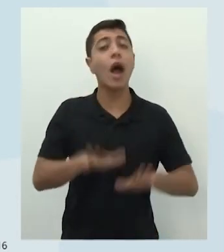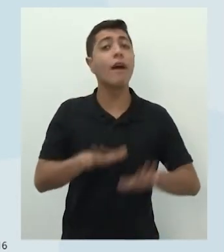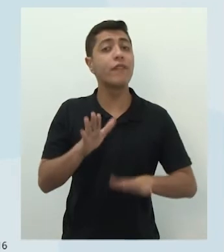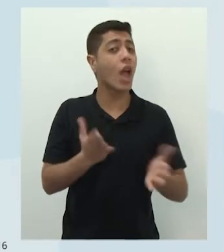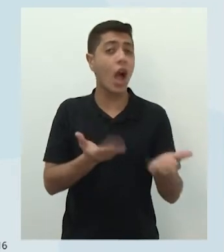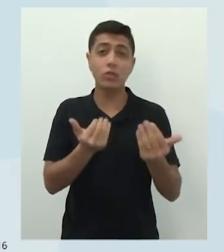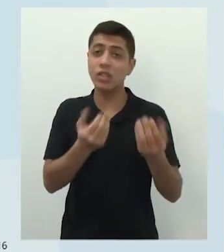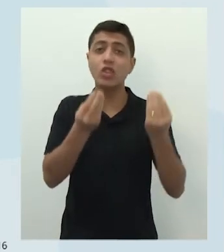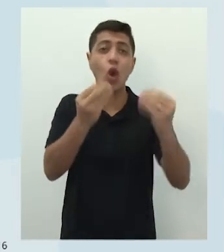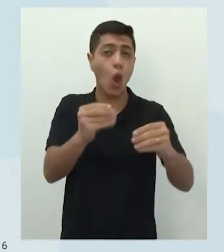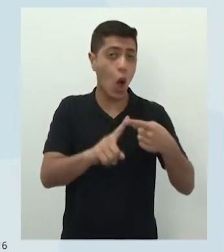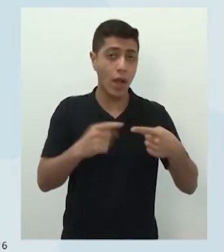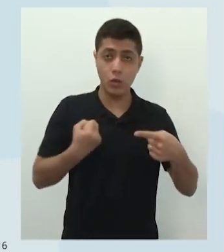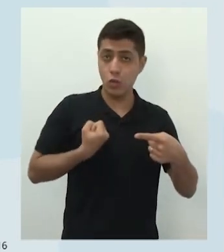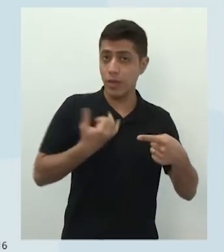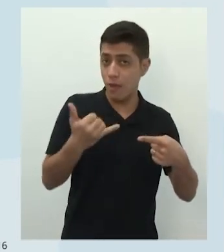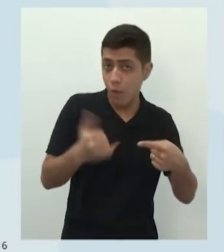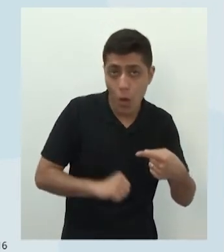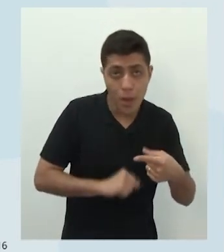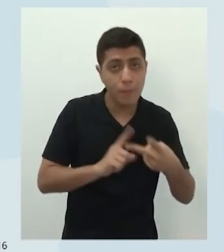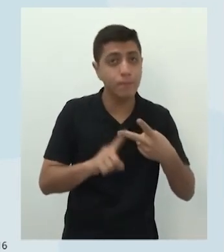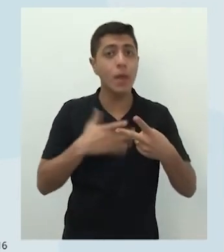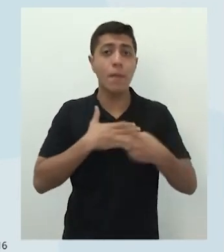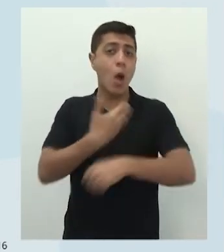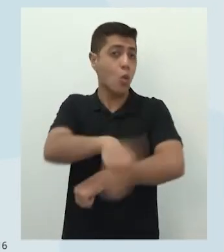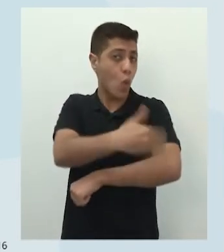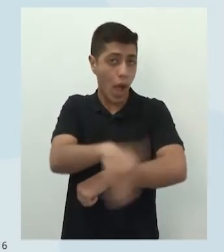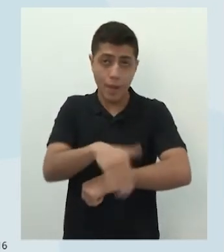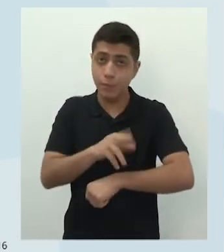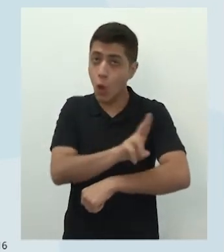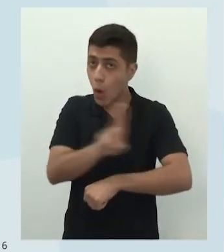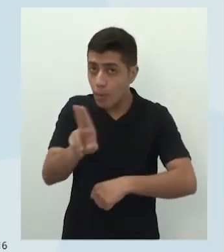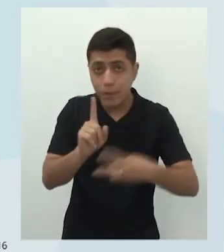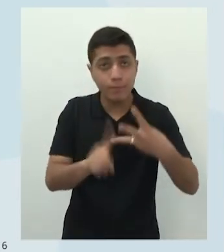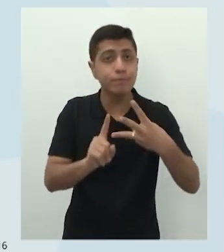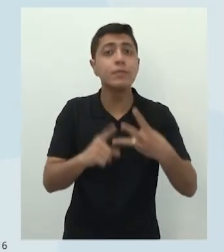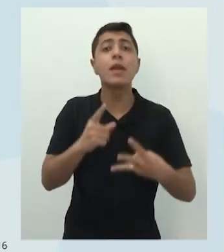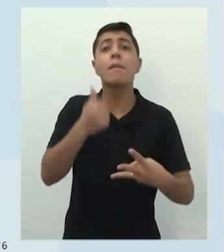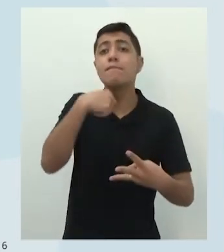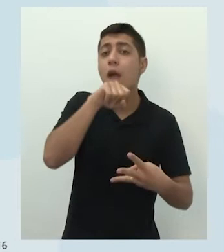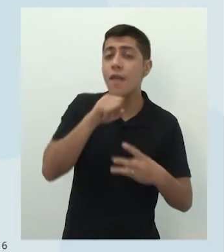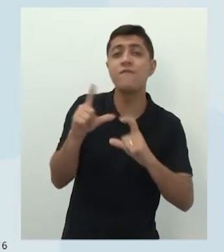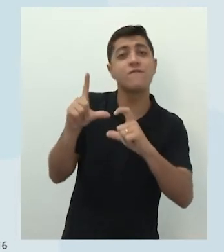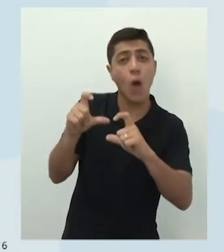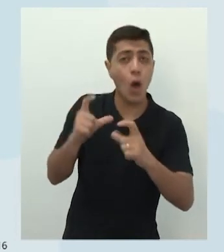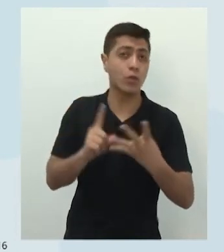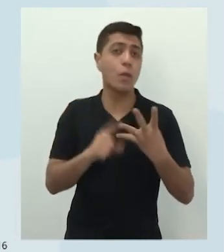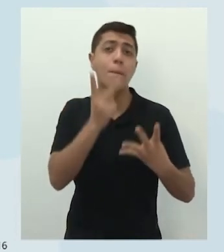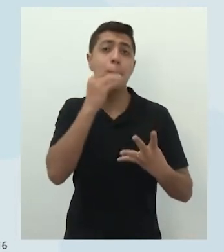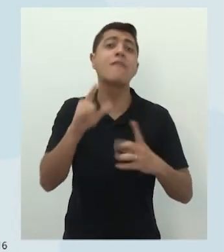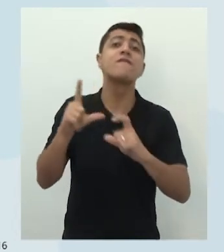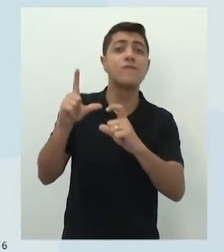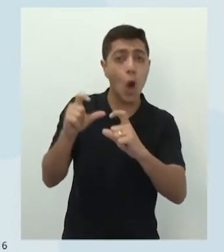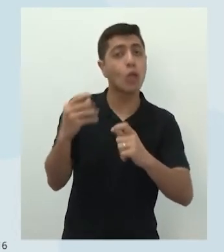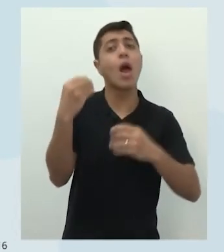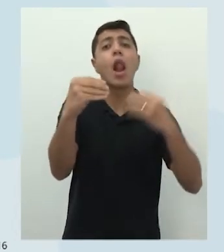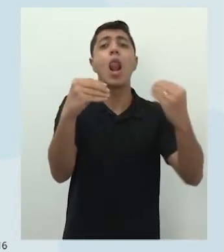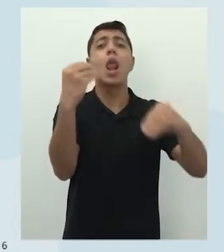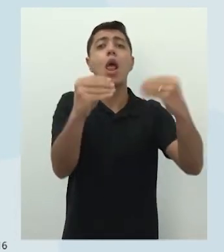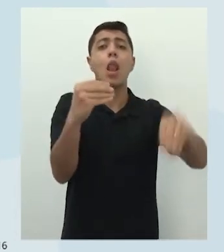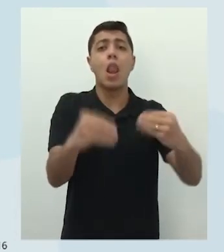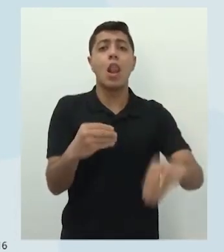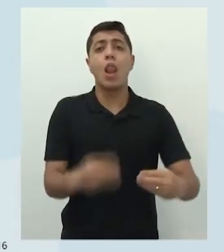preocupa. Quase metade dos adolescentes tem o perfil totalmente arreganhado, o perfil totalmente